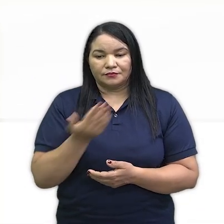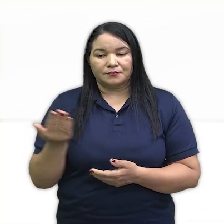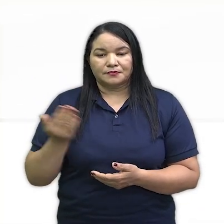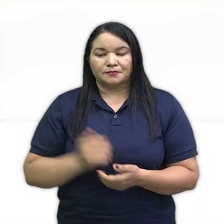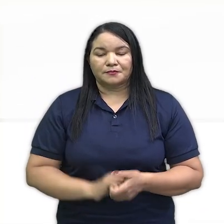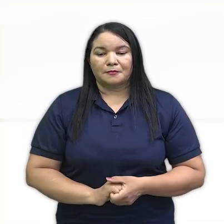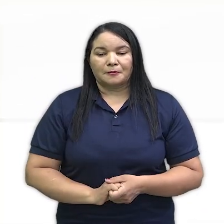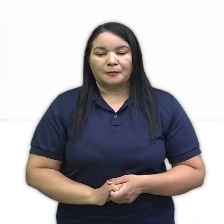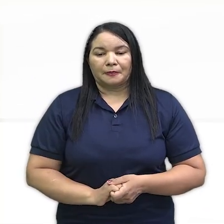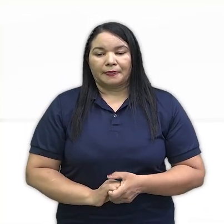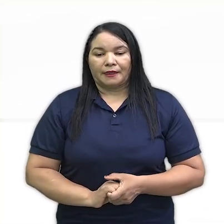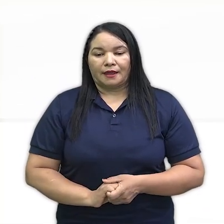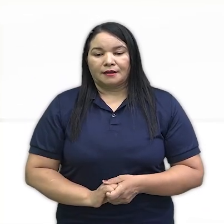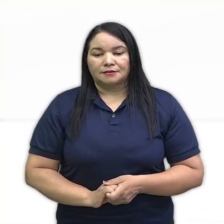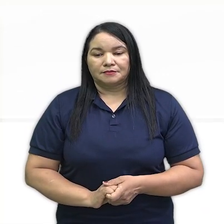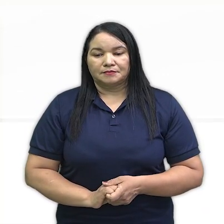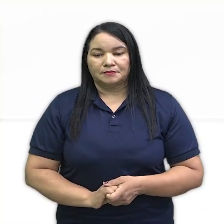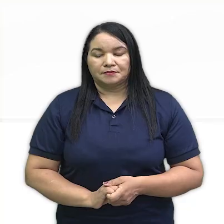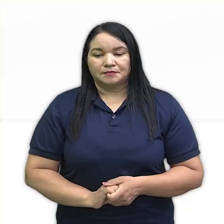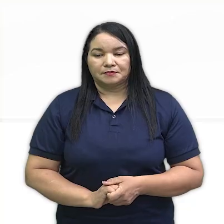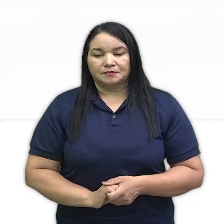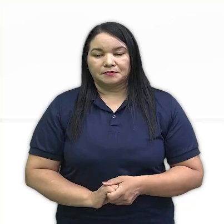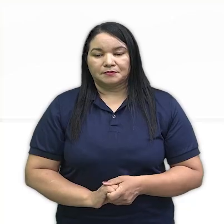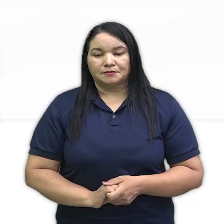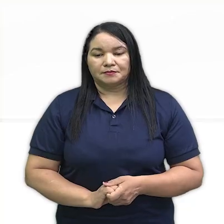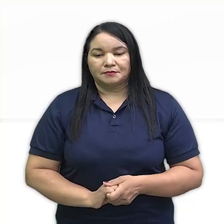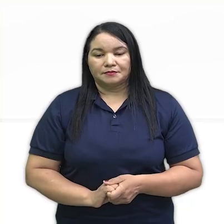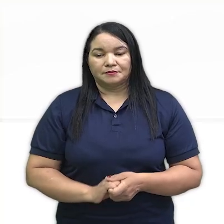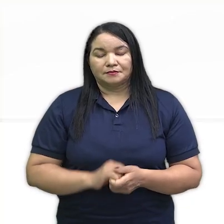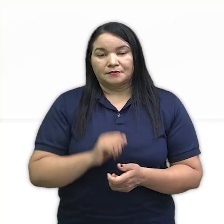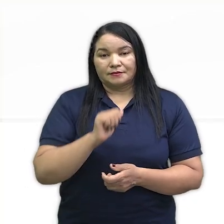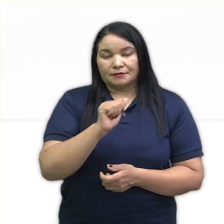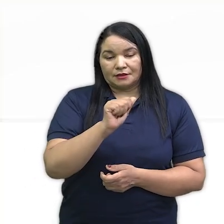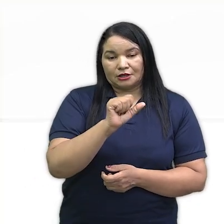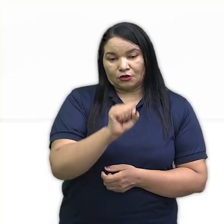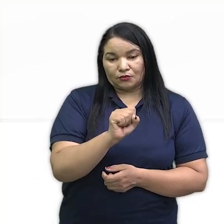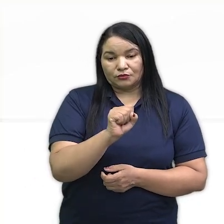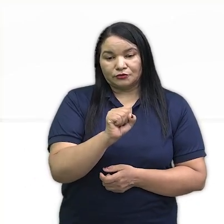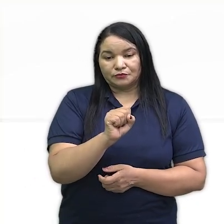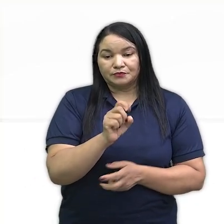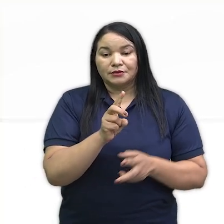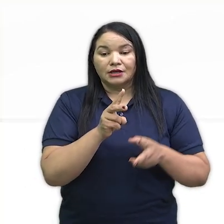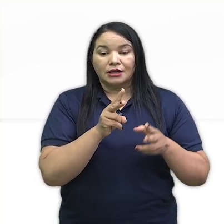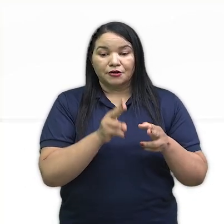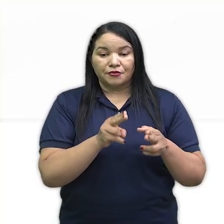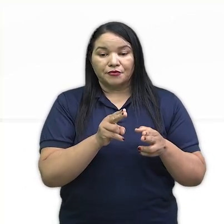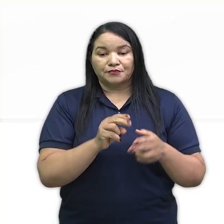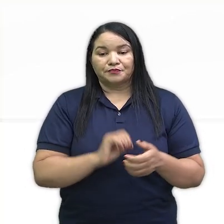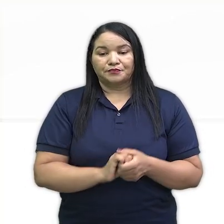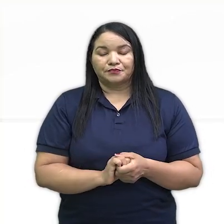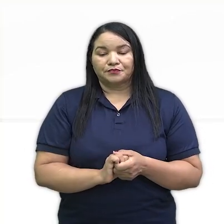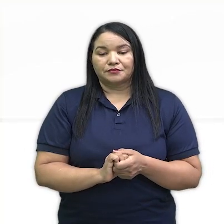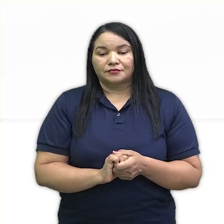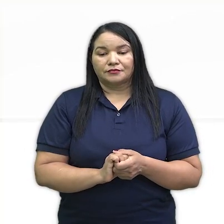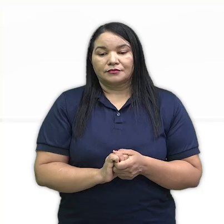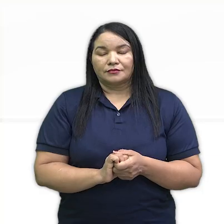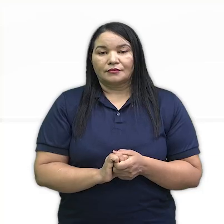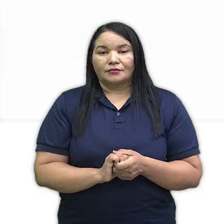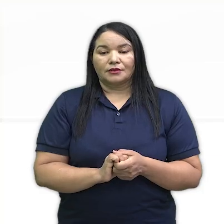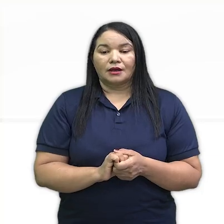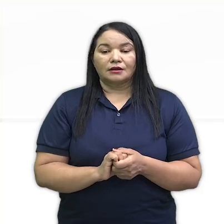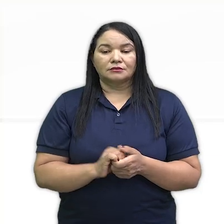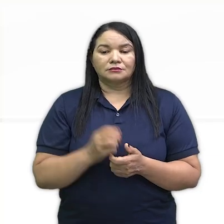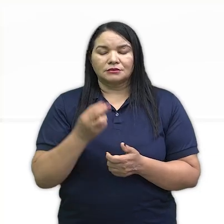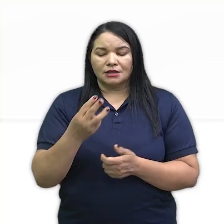continuar a nossa conta? Vamos lá, na linha de baixo, A8 vai ser então 4 vezes